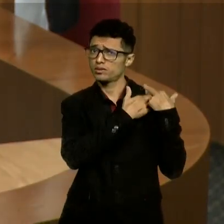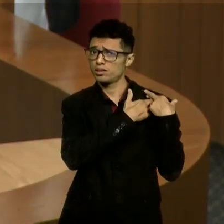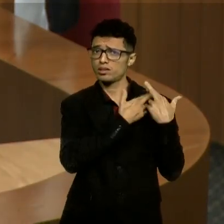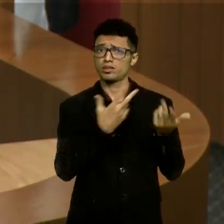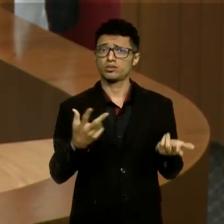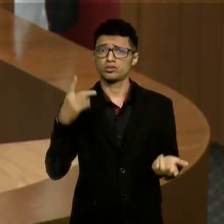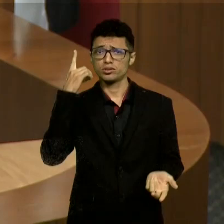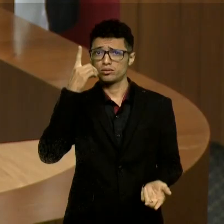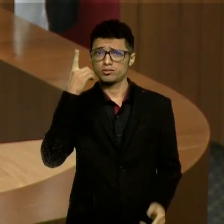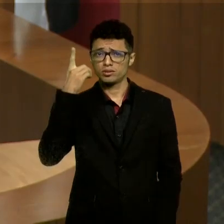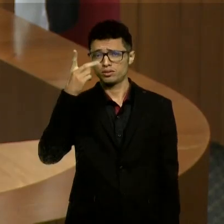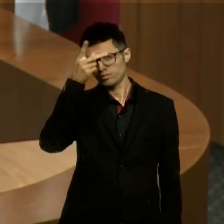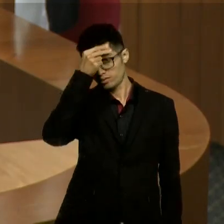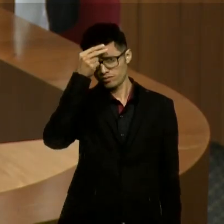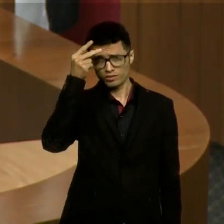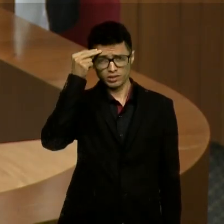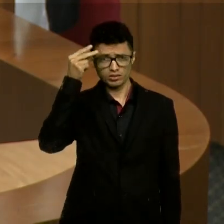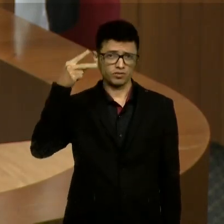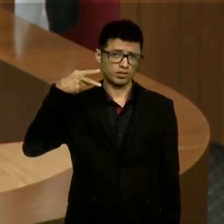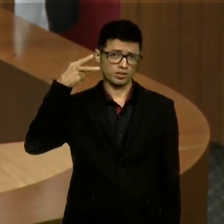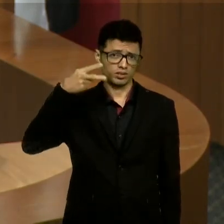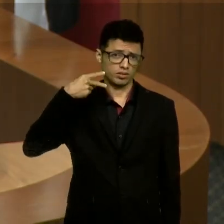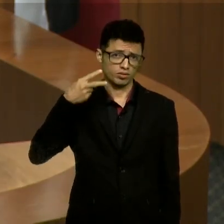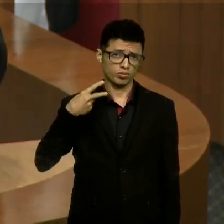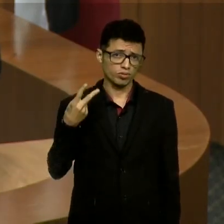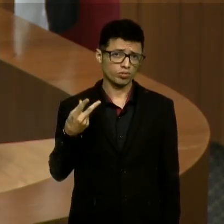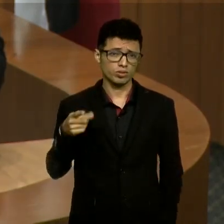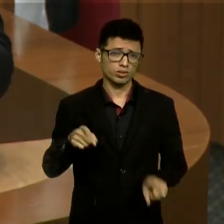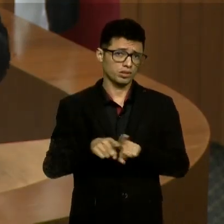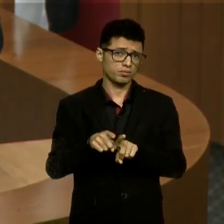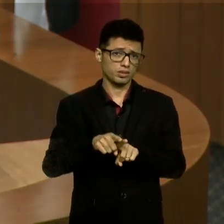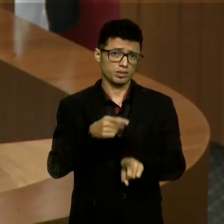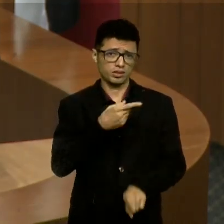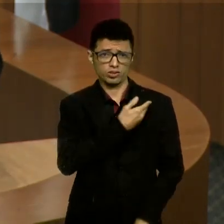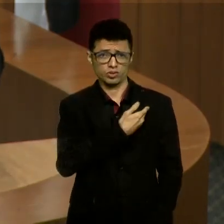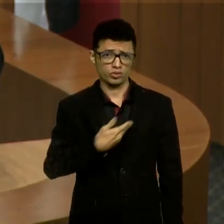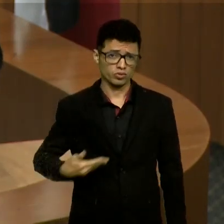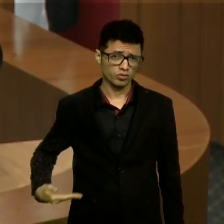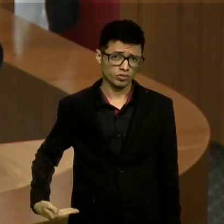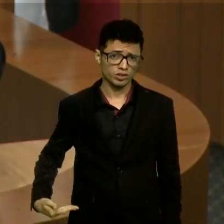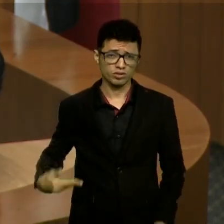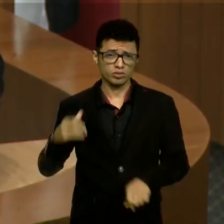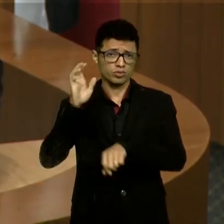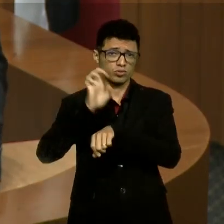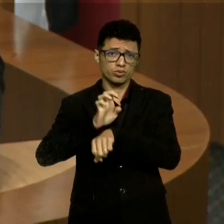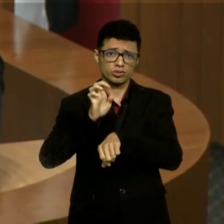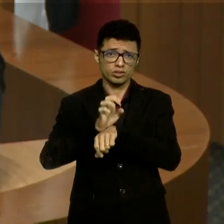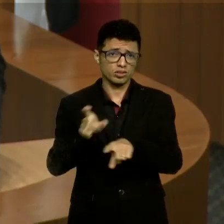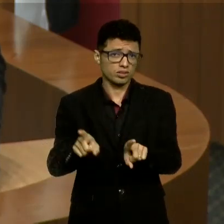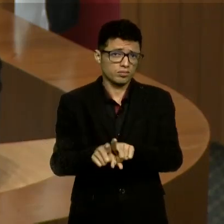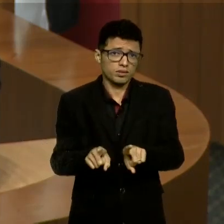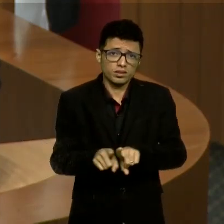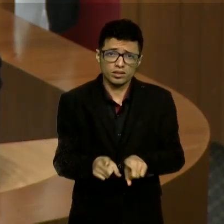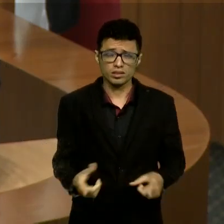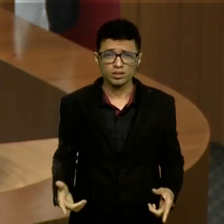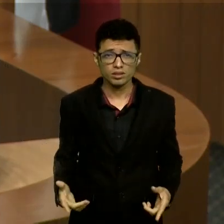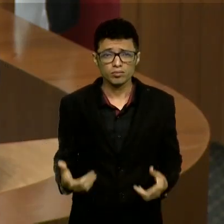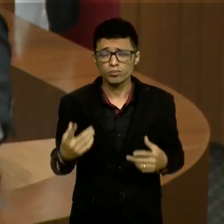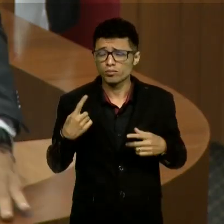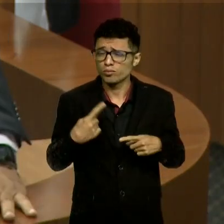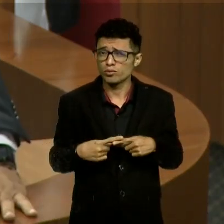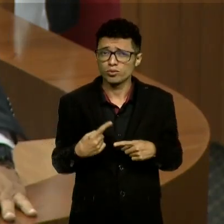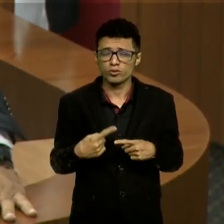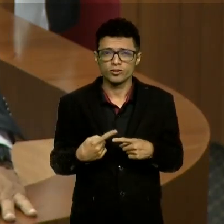vereadores, acredito também da parte governamental a nível estadual, porque é